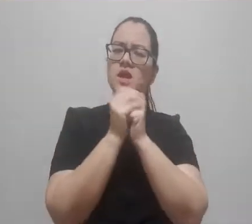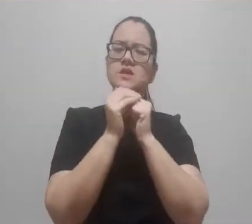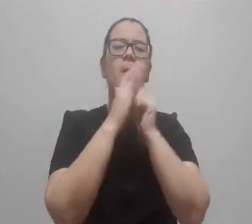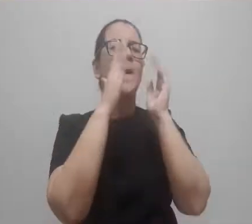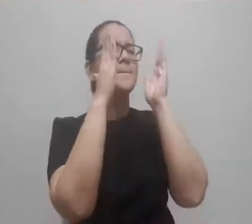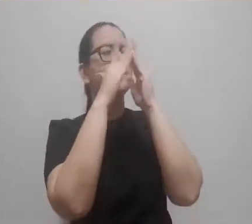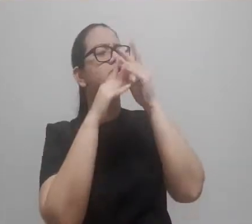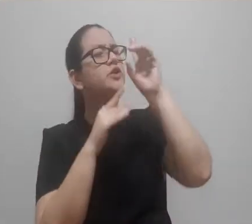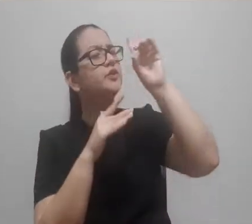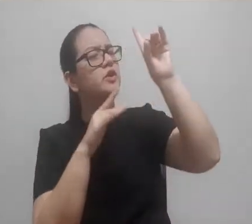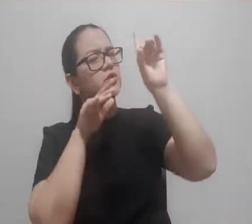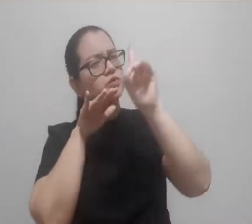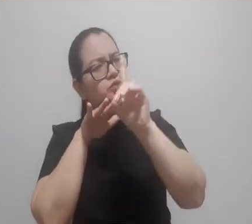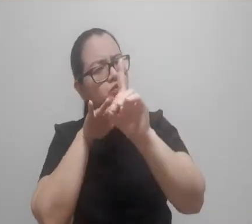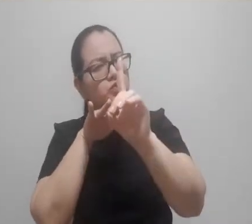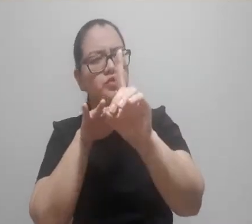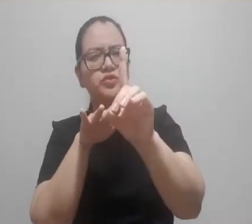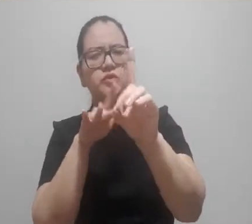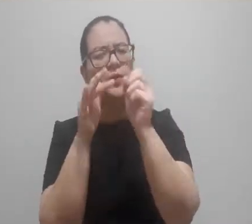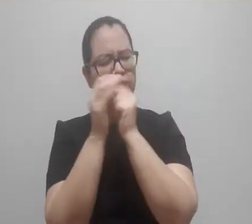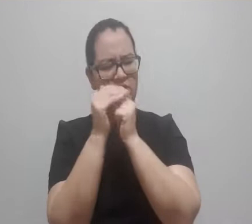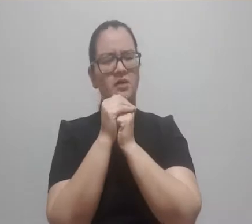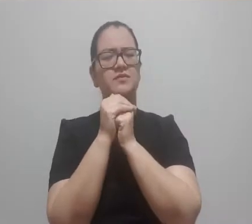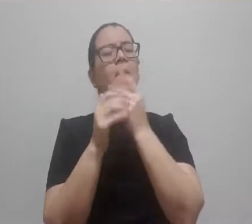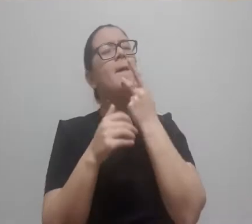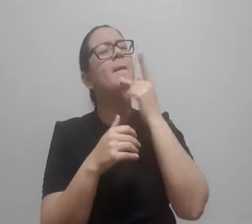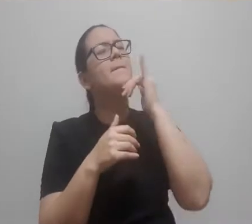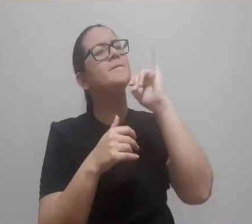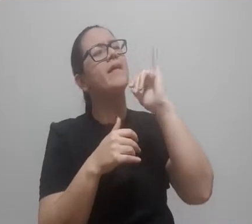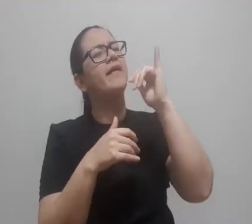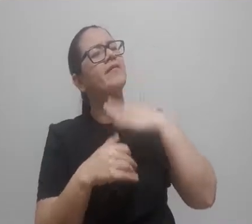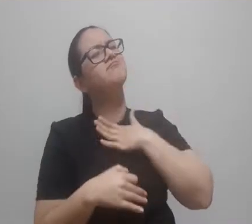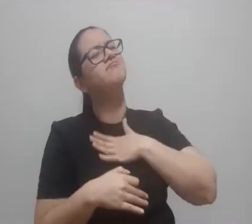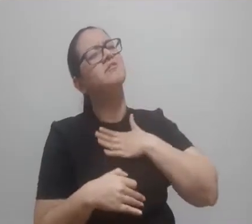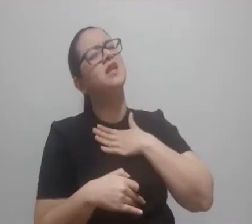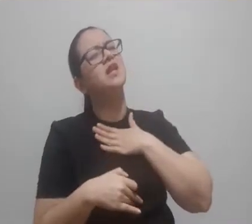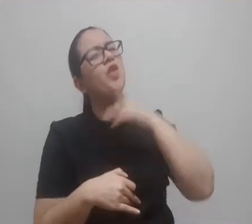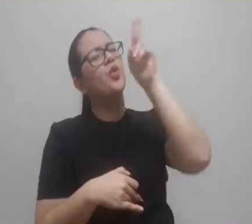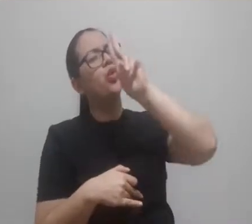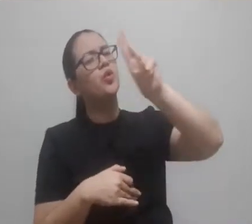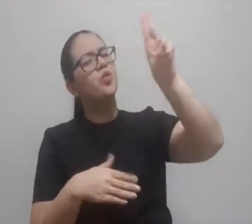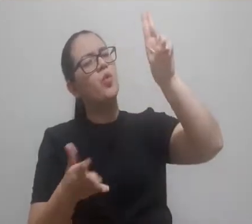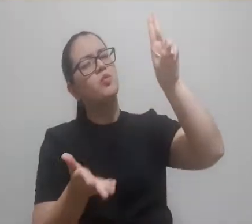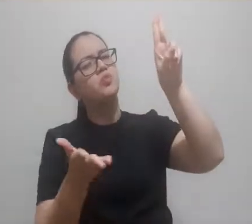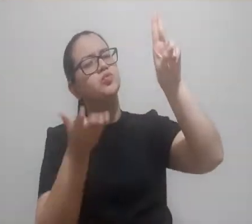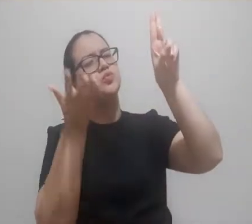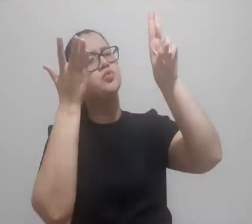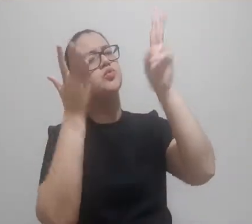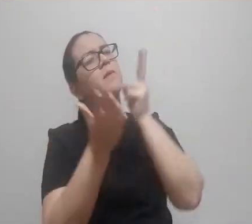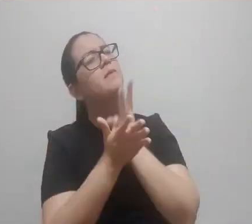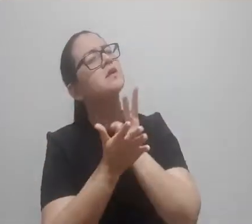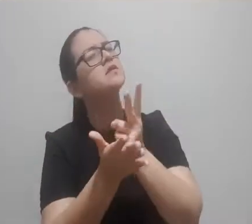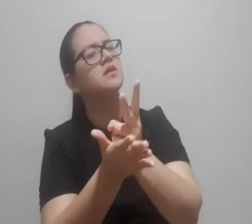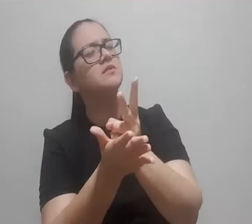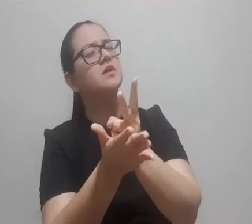momento. Pai querido, exaltado seja para sempre o Teu nome. Obrigado, Senhor, porque